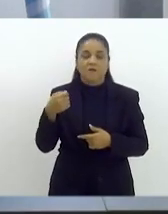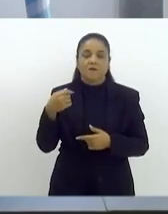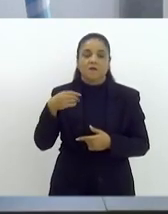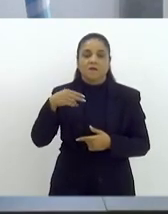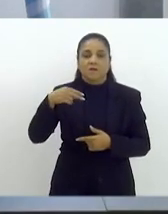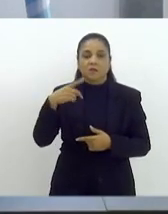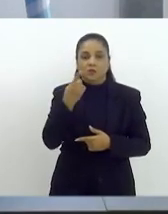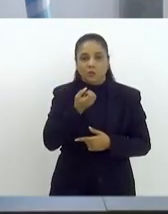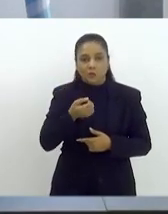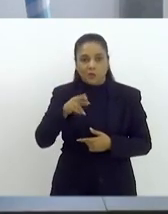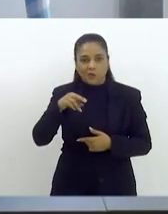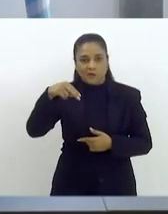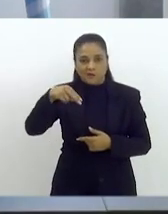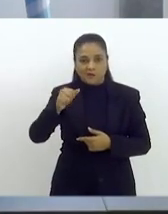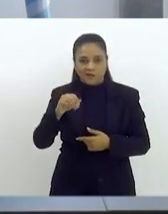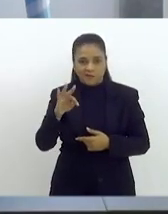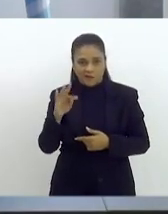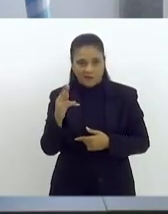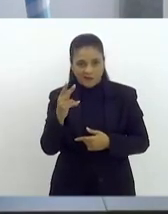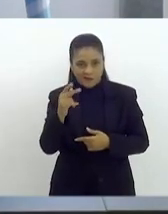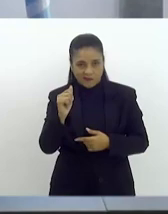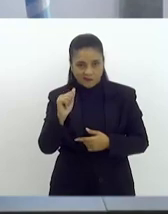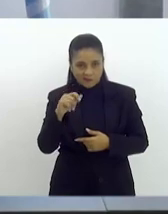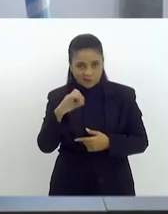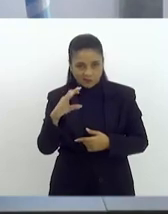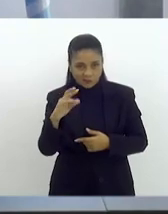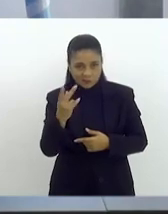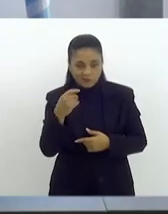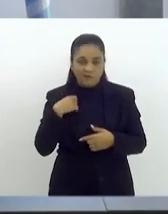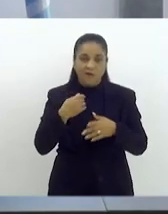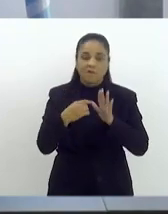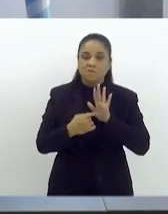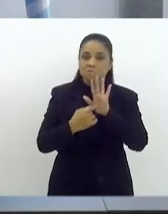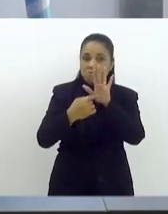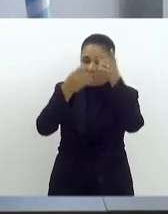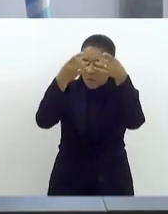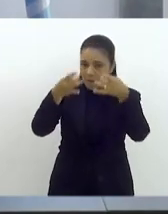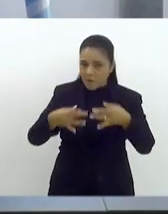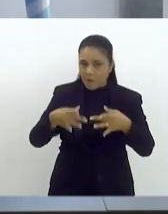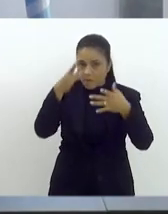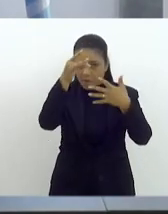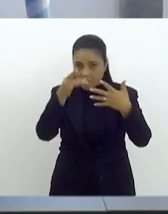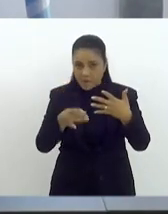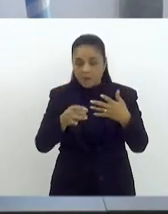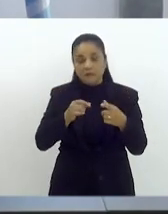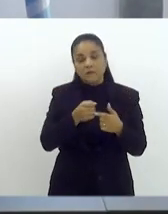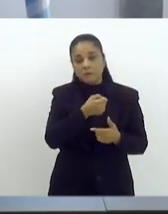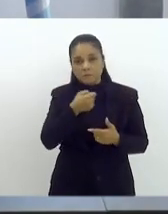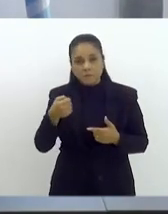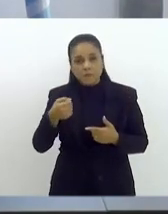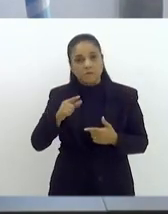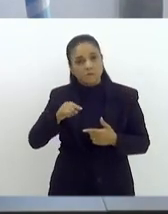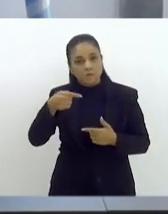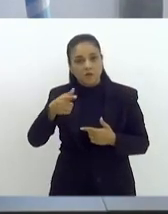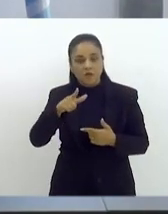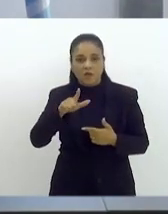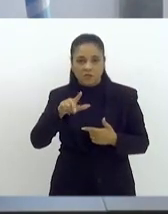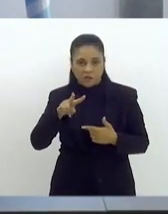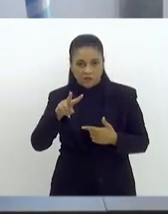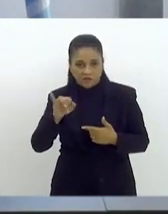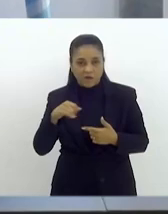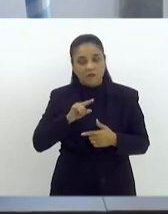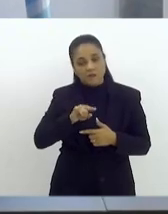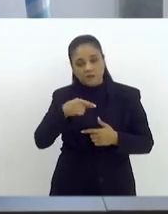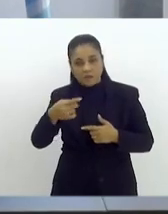Natasha para suas considerações ela vai fazer uma exposição doutrinária e em seguida para Dra Lívia e a doutora Elisângela